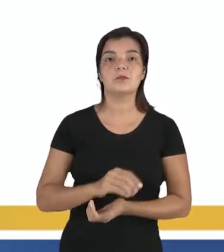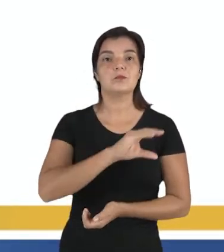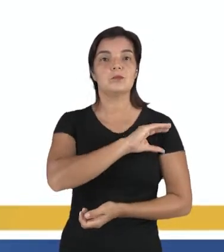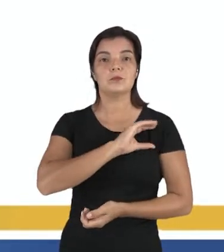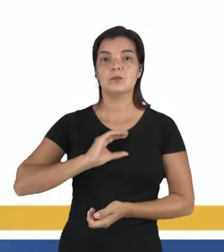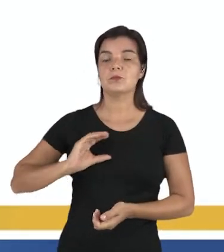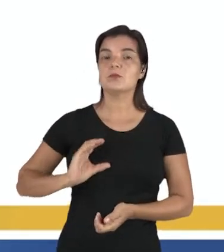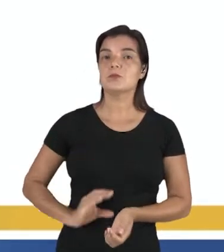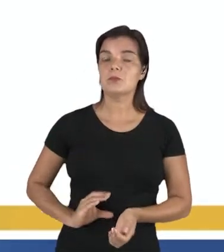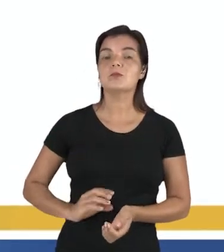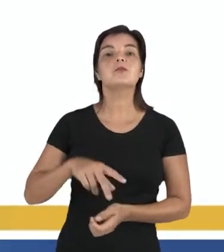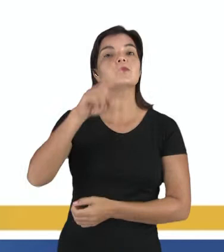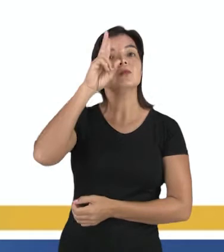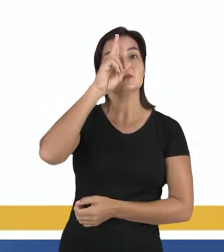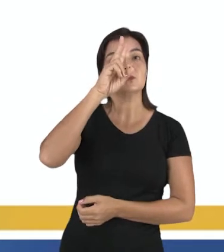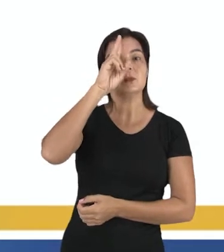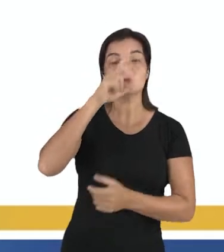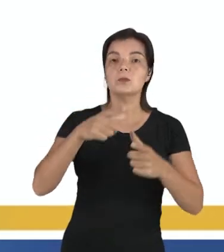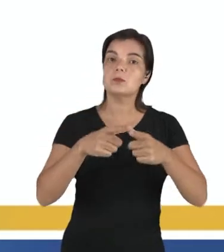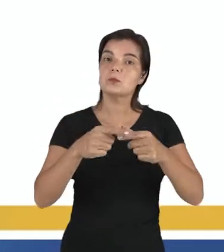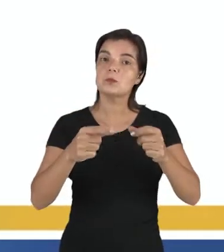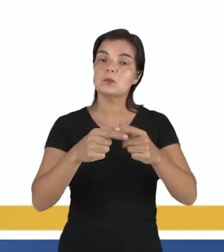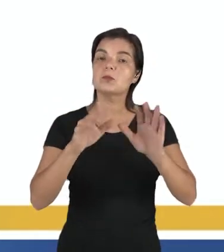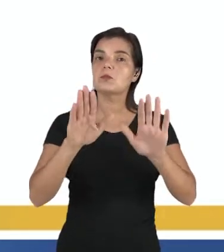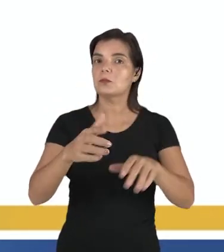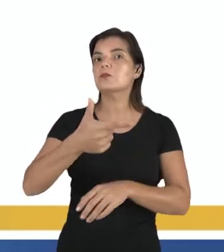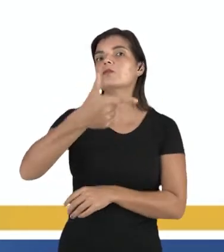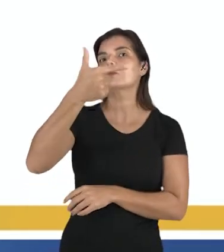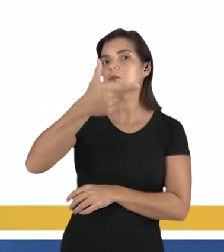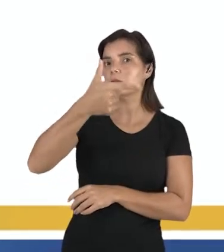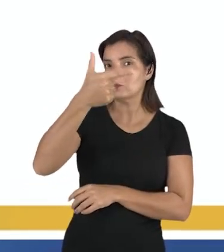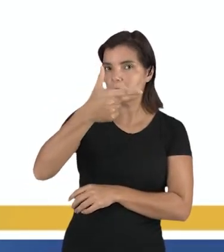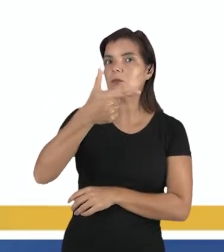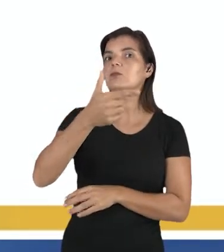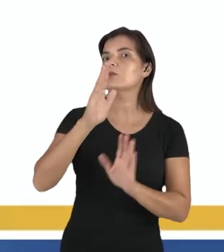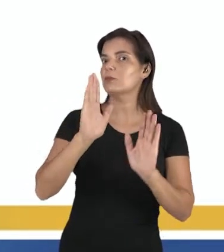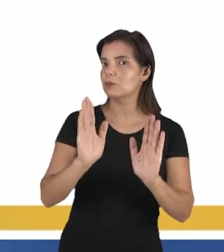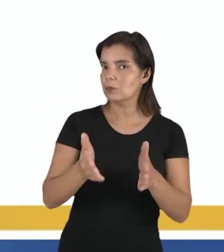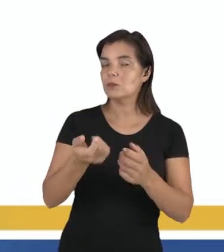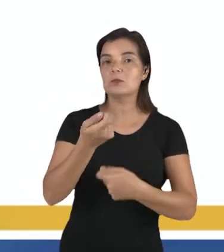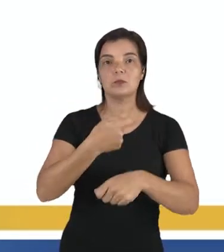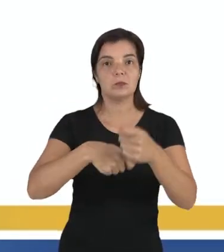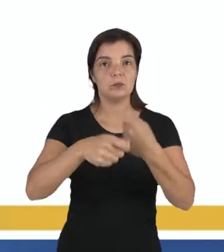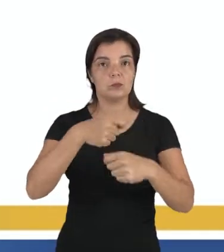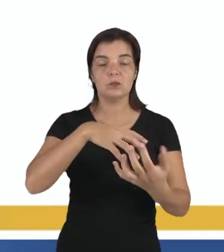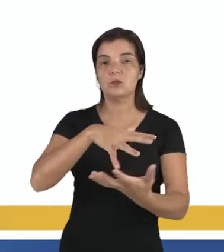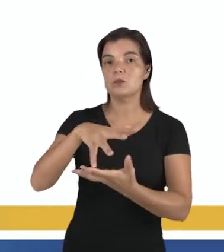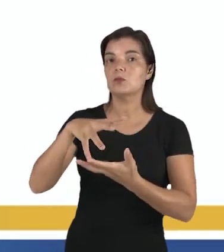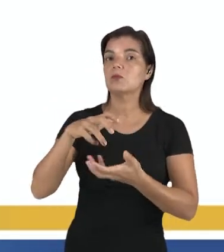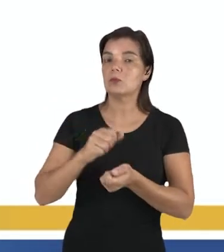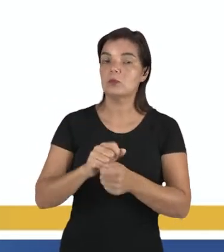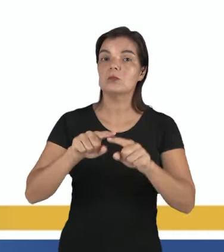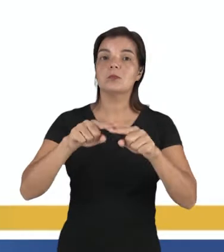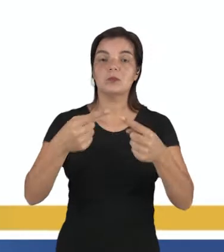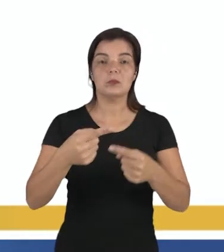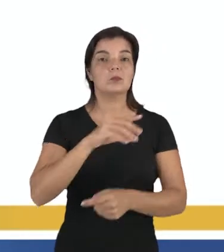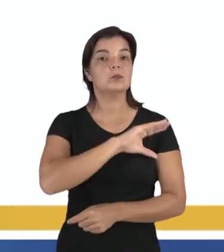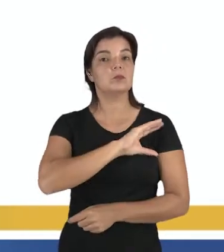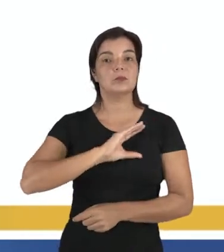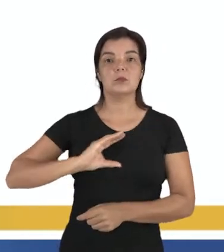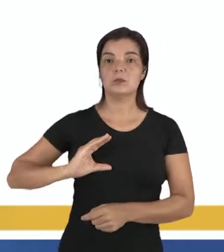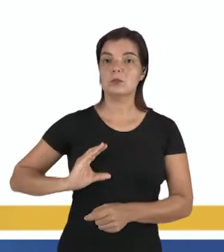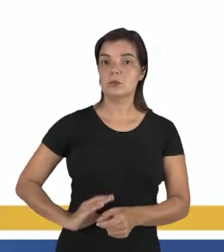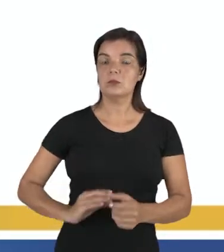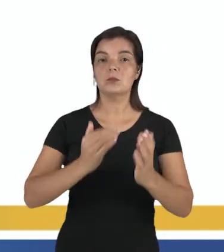tá? Lembrando que o Japão ele já foi a segunda maior potência, econômica do mundo, mas a China